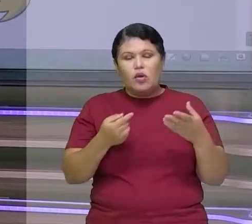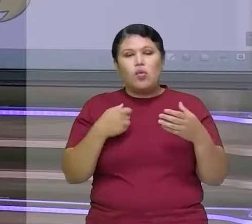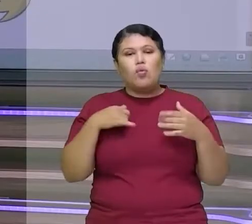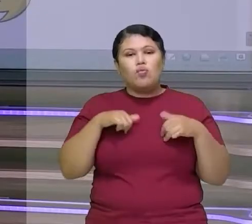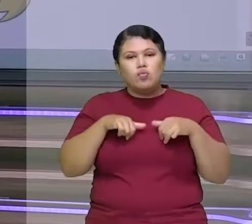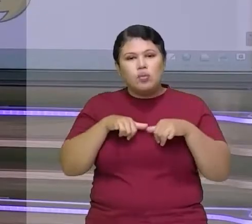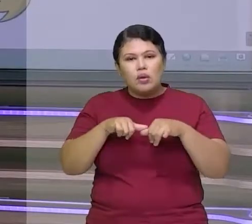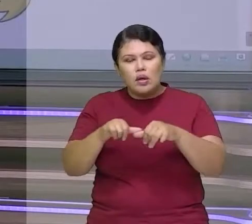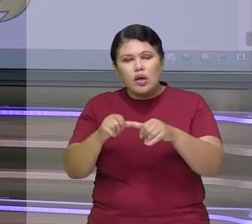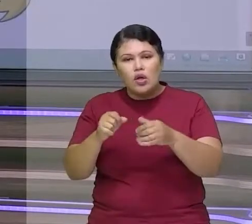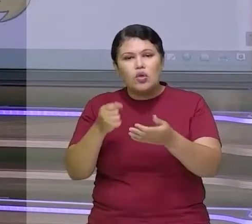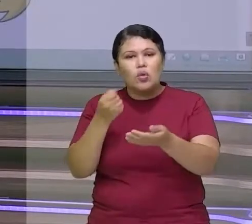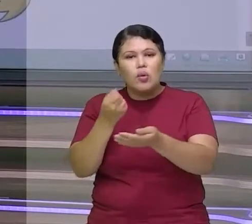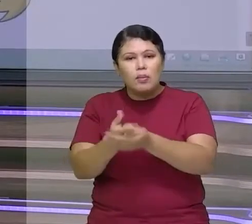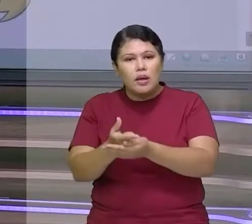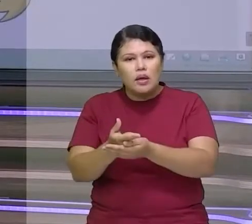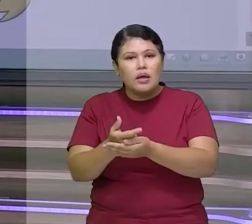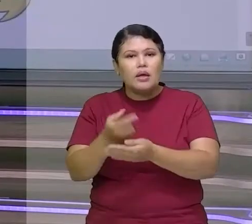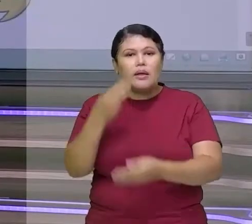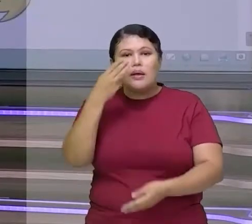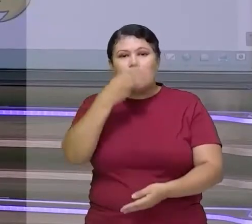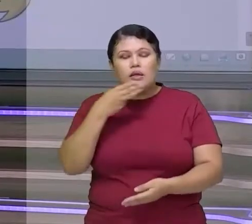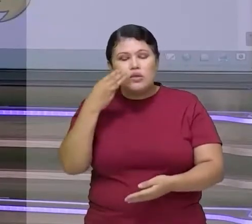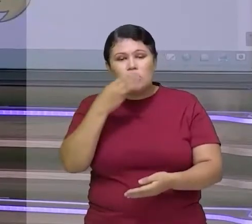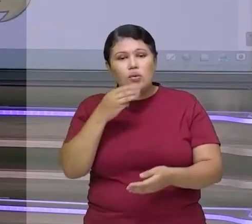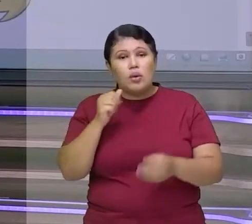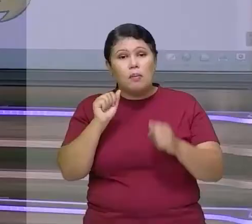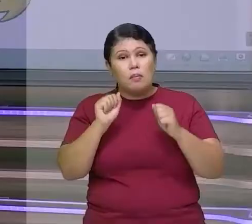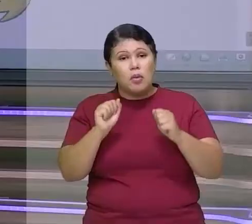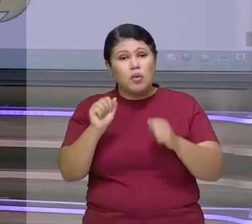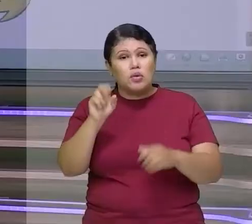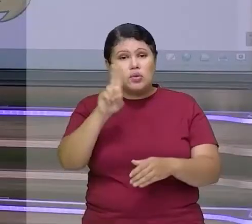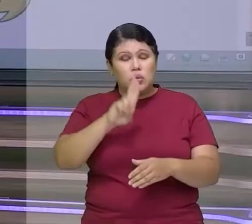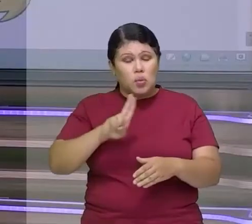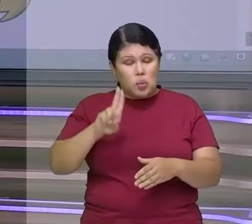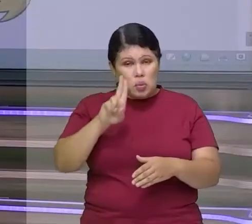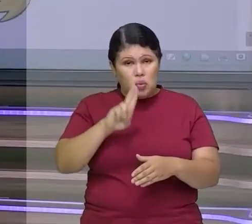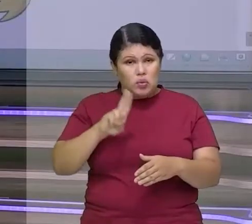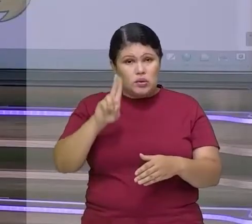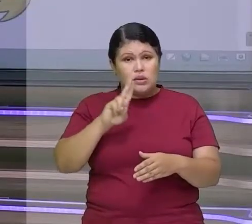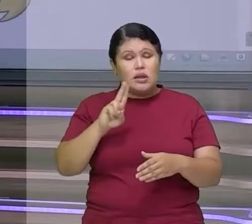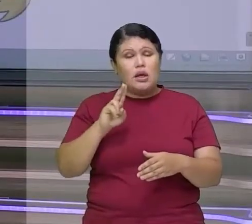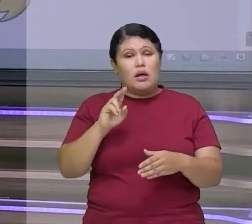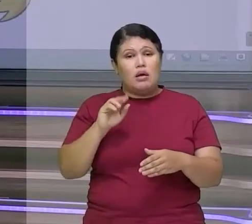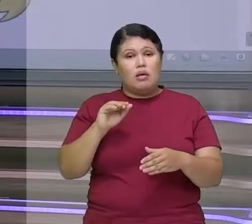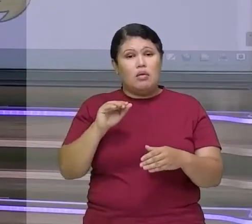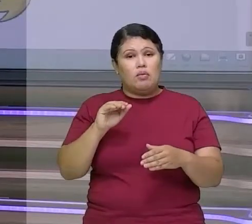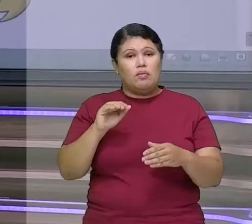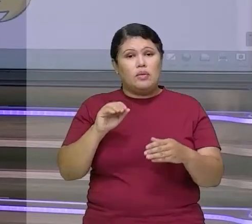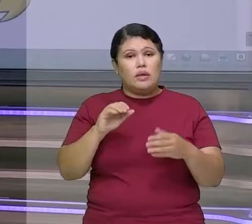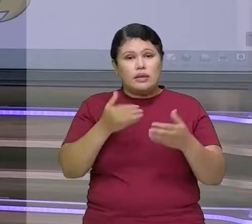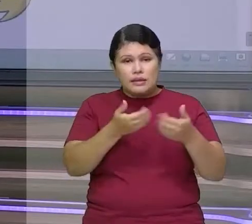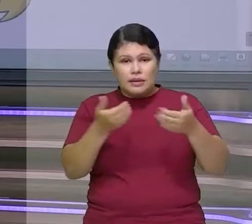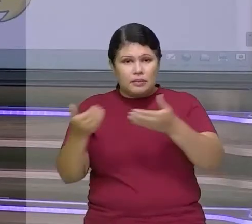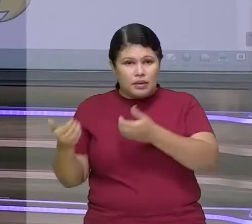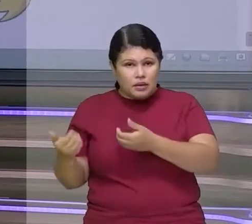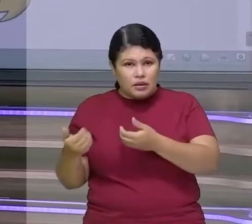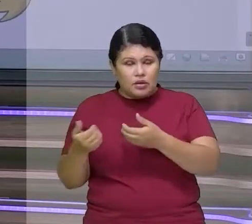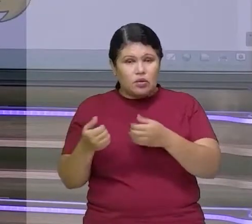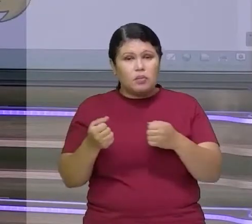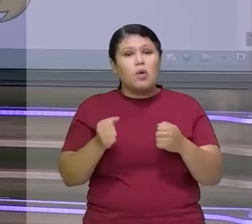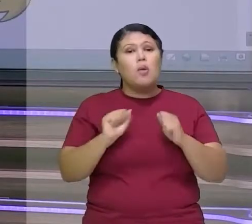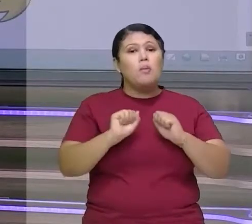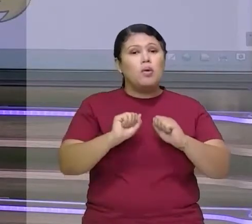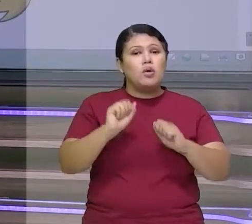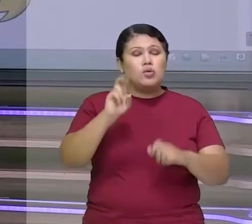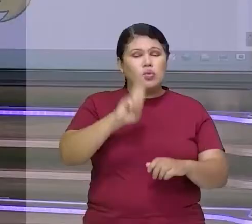Comprei açúcar, a vírgula ela também tem essa aplicabilidade. Mas se eu posso